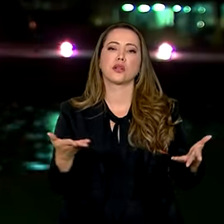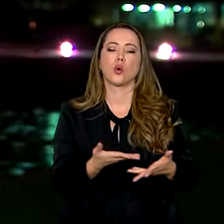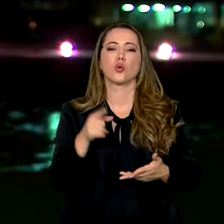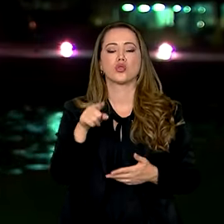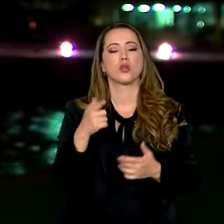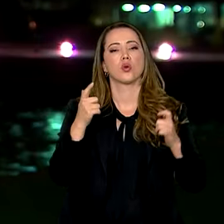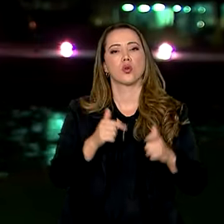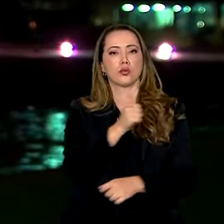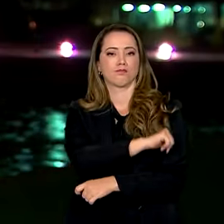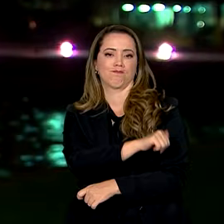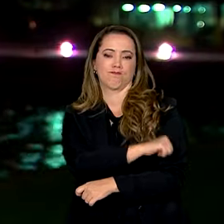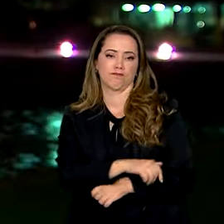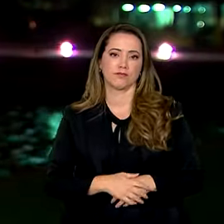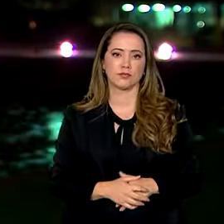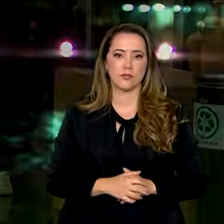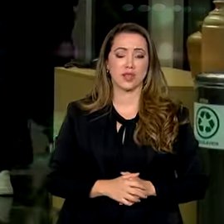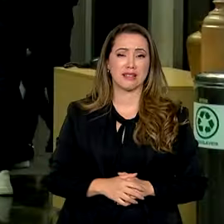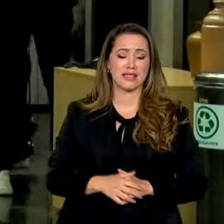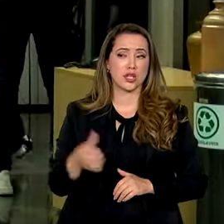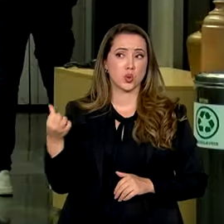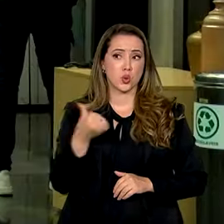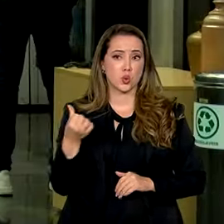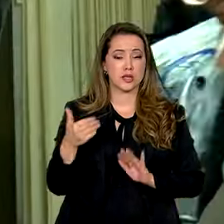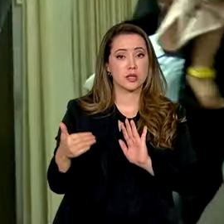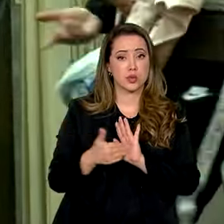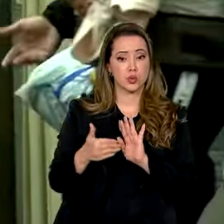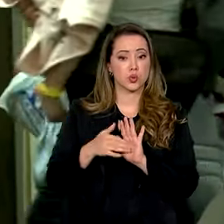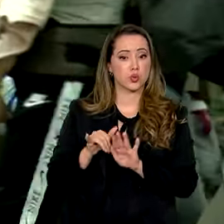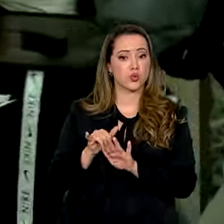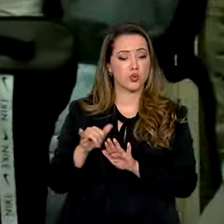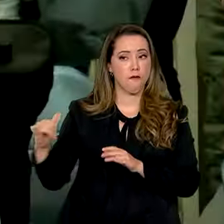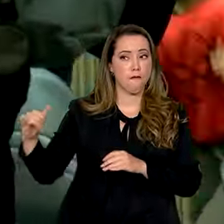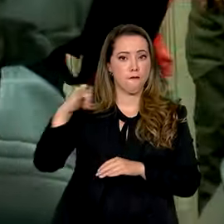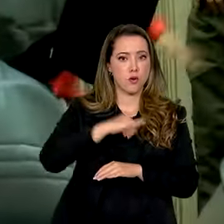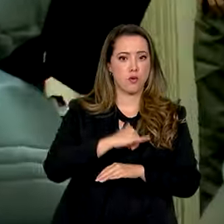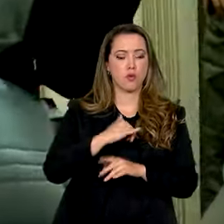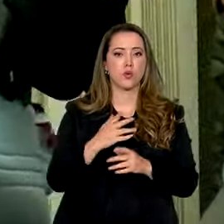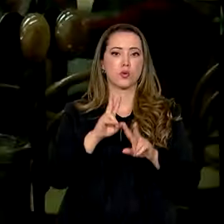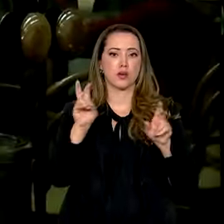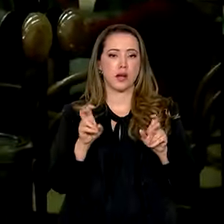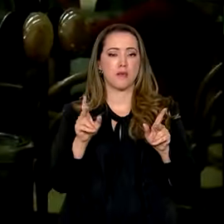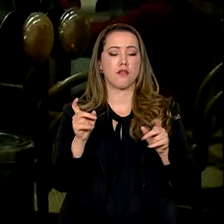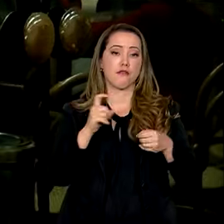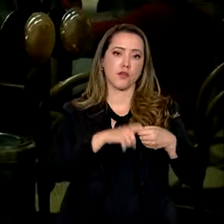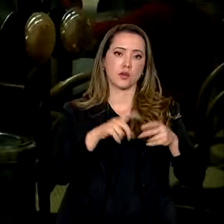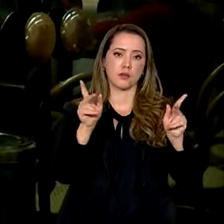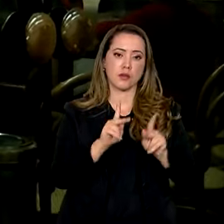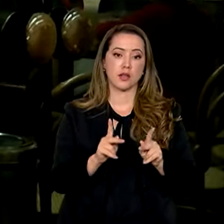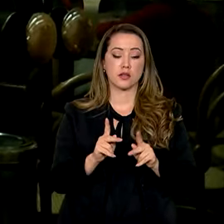na base aérea do Rio de Janeiro. No sexto e último voo da primeira fase da operação Voltando em Paz, o